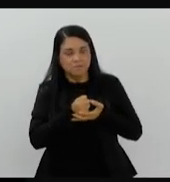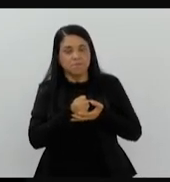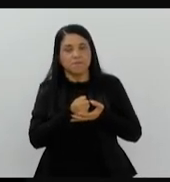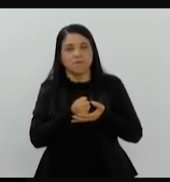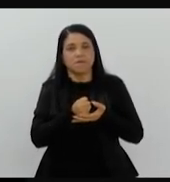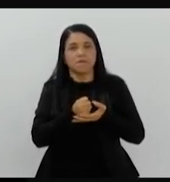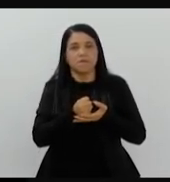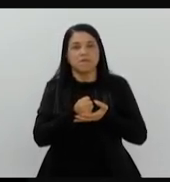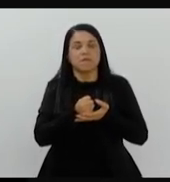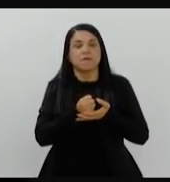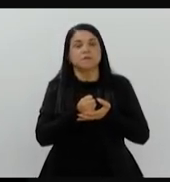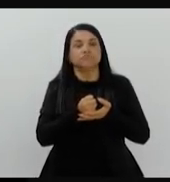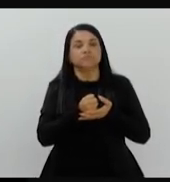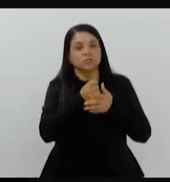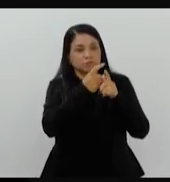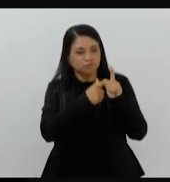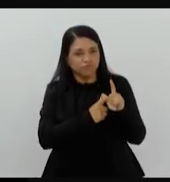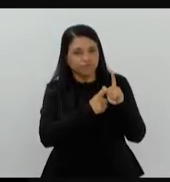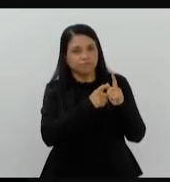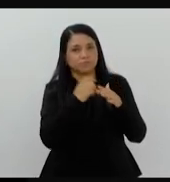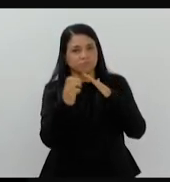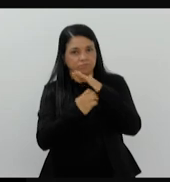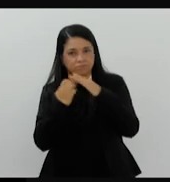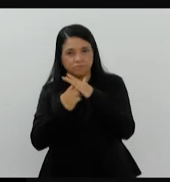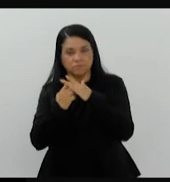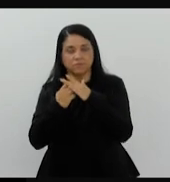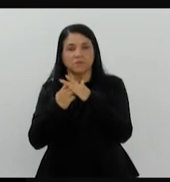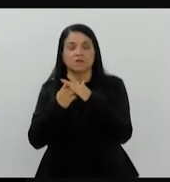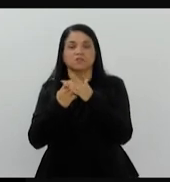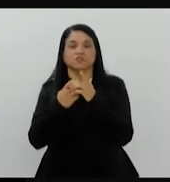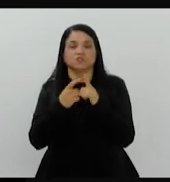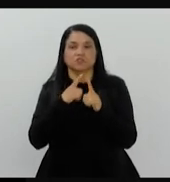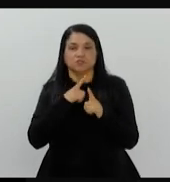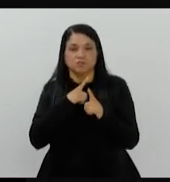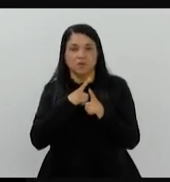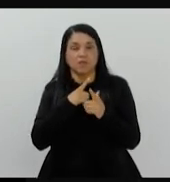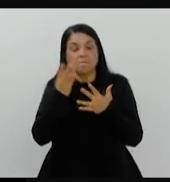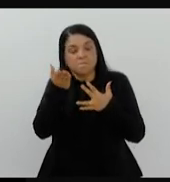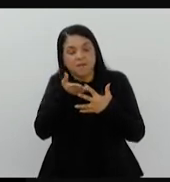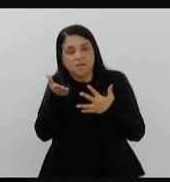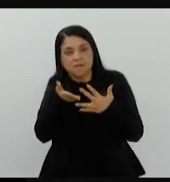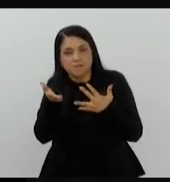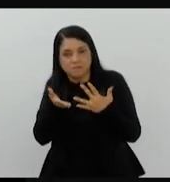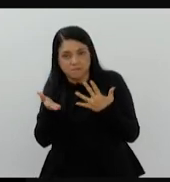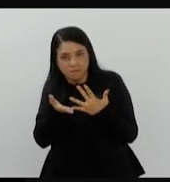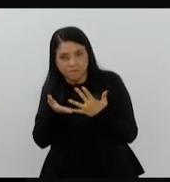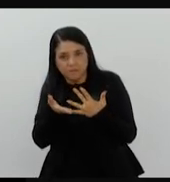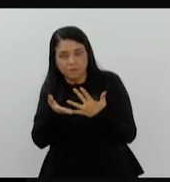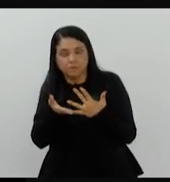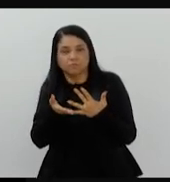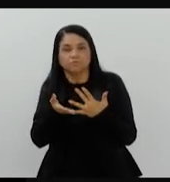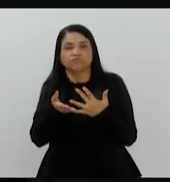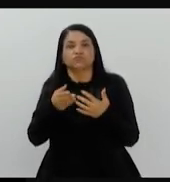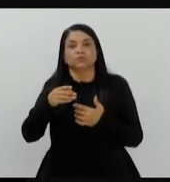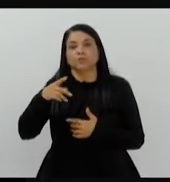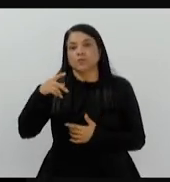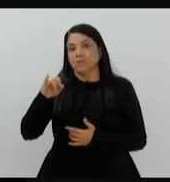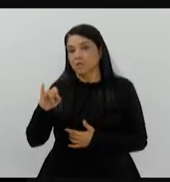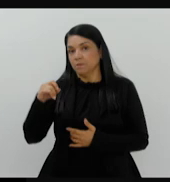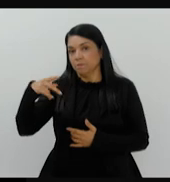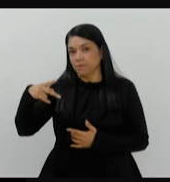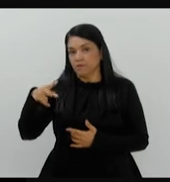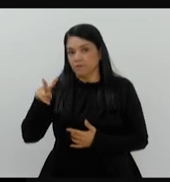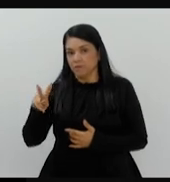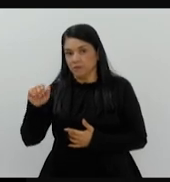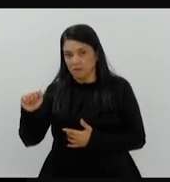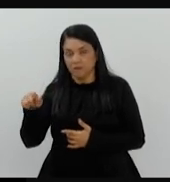seus devedores a dívida existente, tendo parcelamento do próprio IPVA, que o deputado Luiz